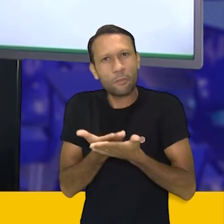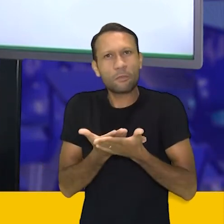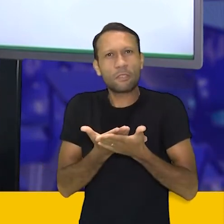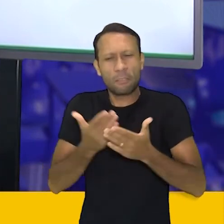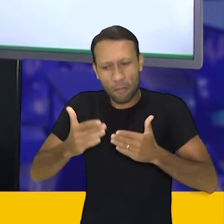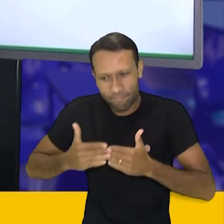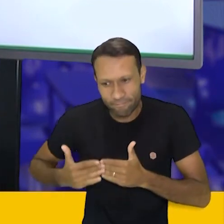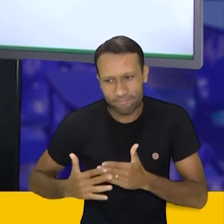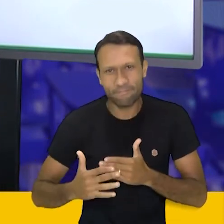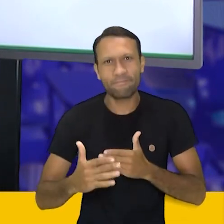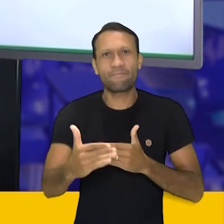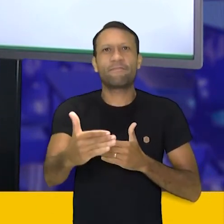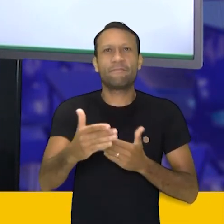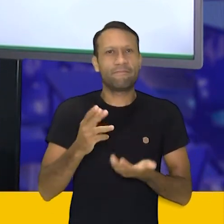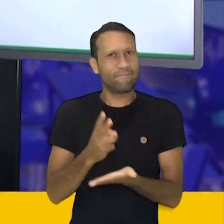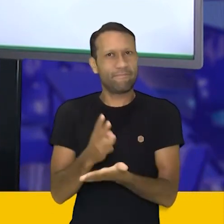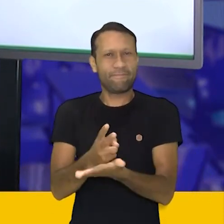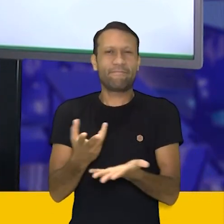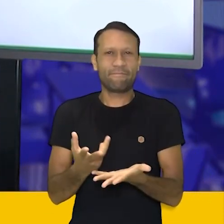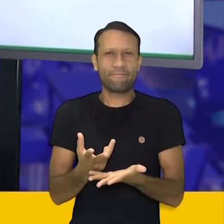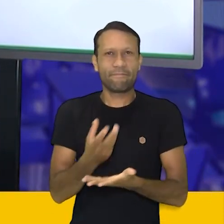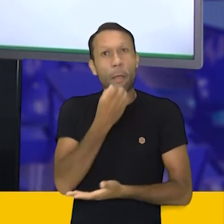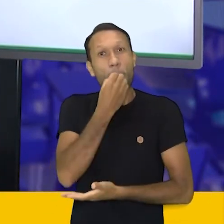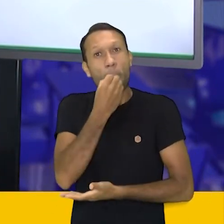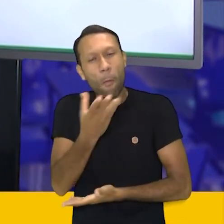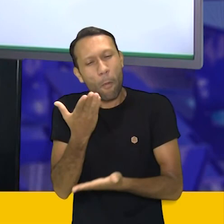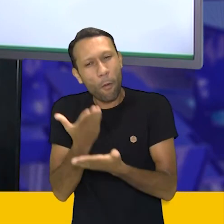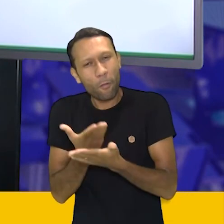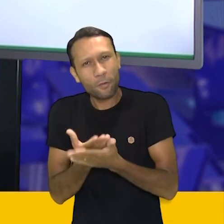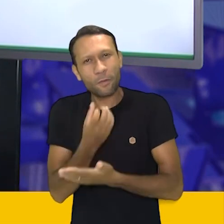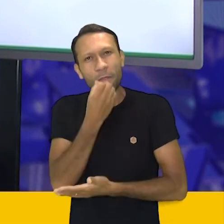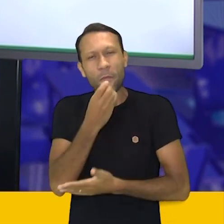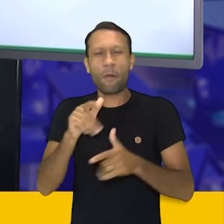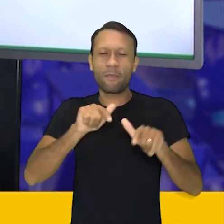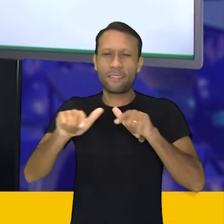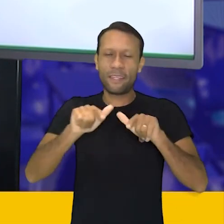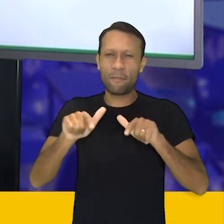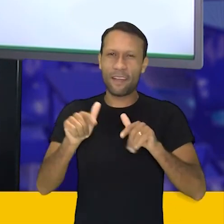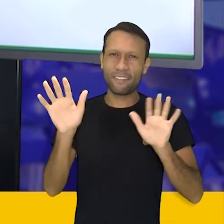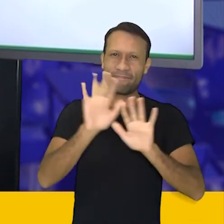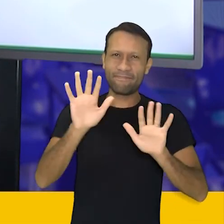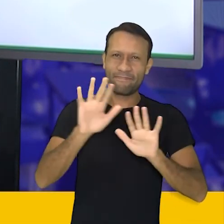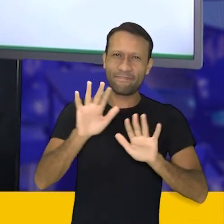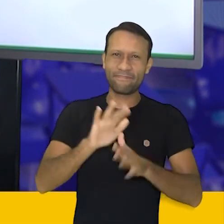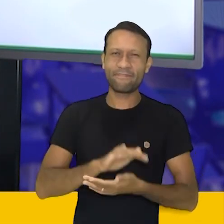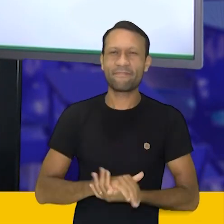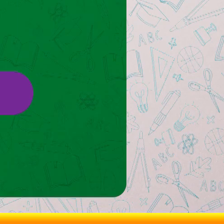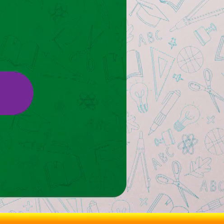estudos uma coisa permanente e perene. Um bom estudo e um bom trabalho para vocês.